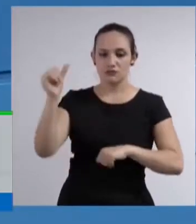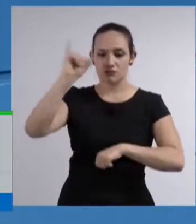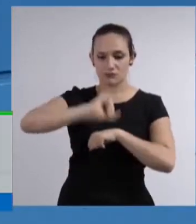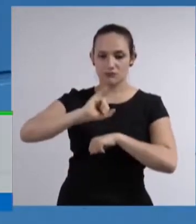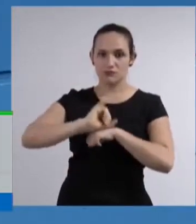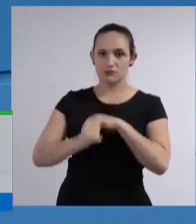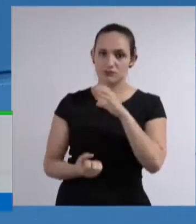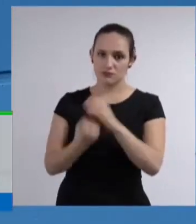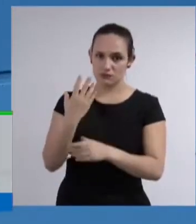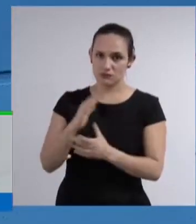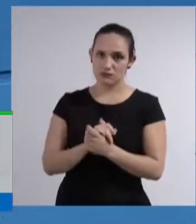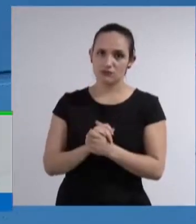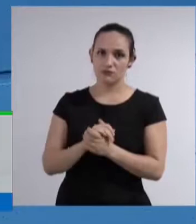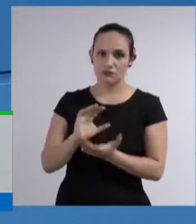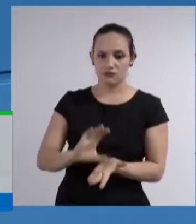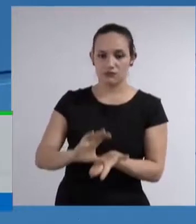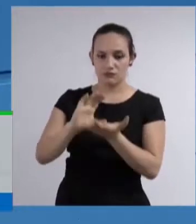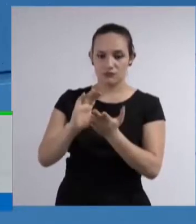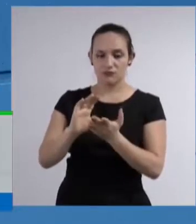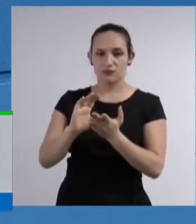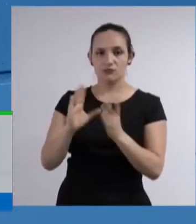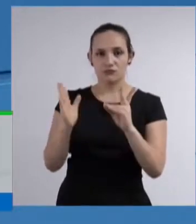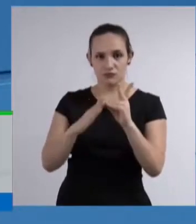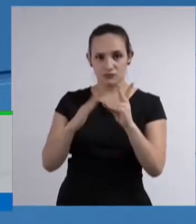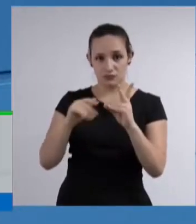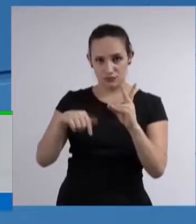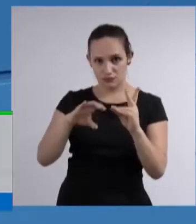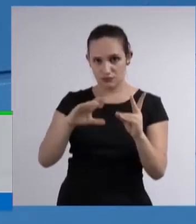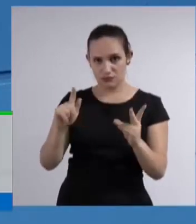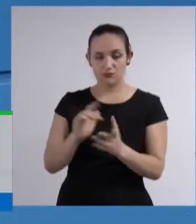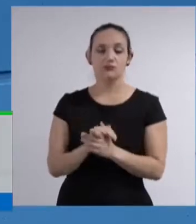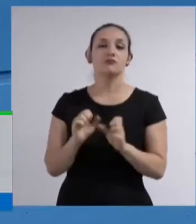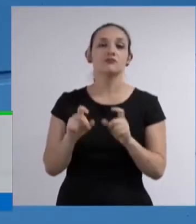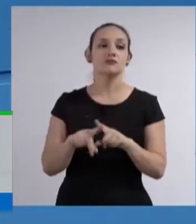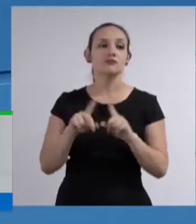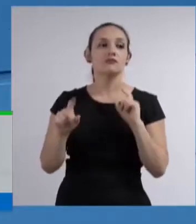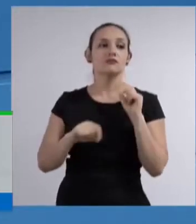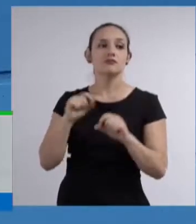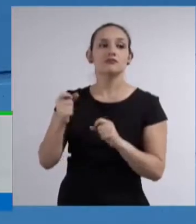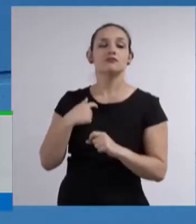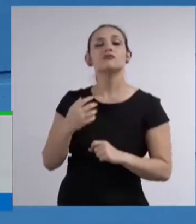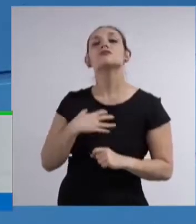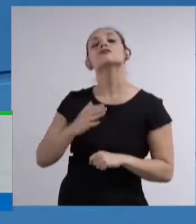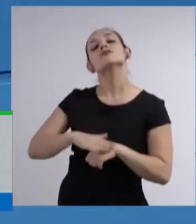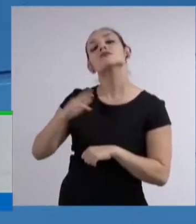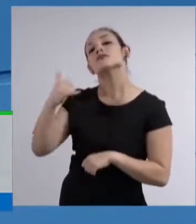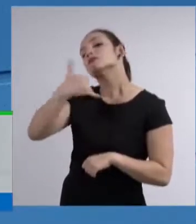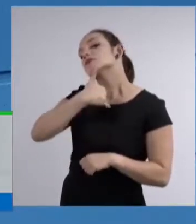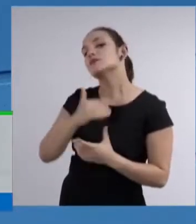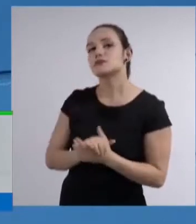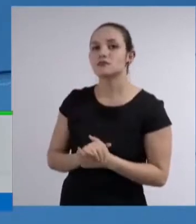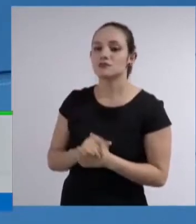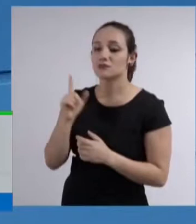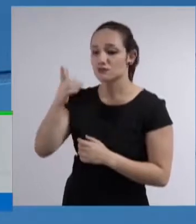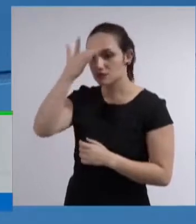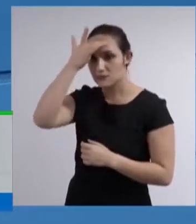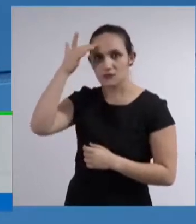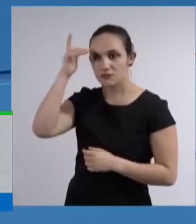criou o Conselho Indígena foi Campo Grande. Essa cena realmente nos entristece, porque são